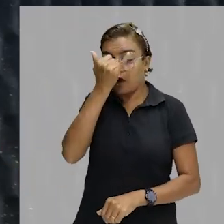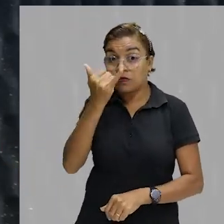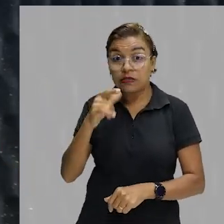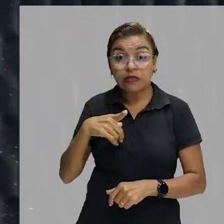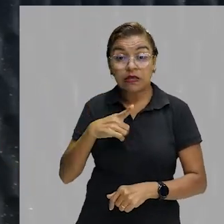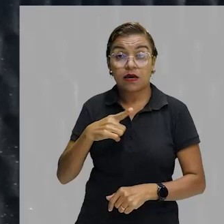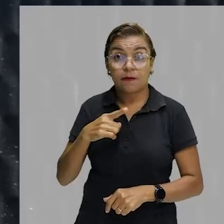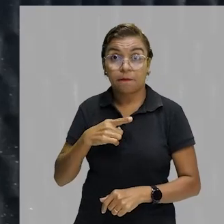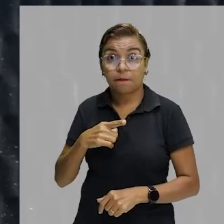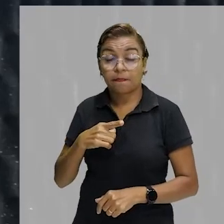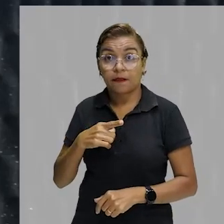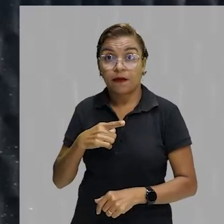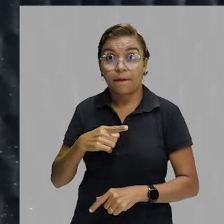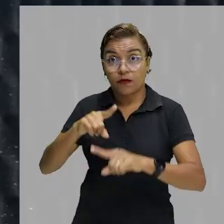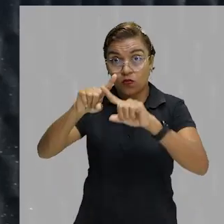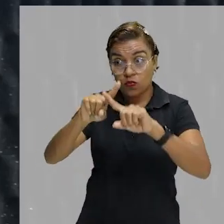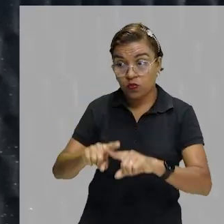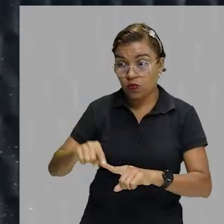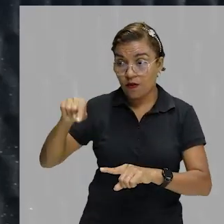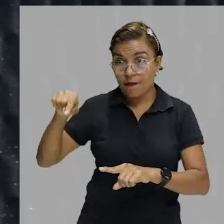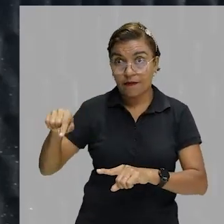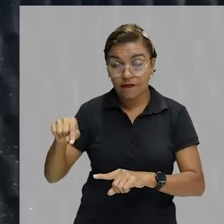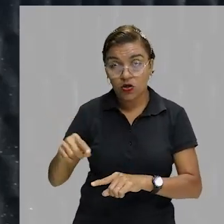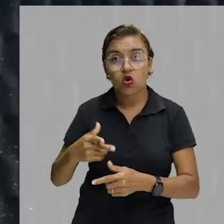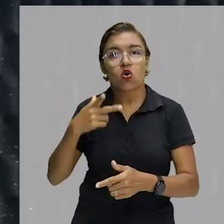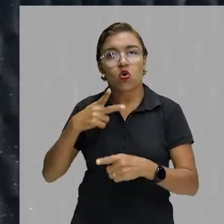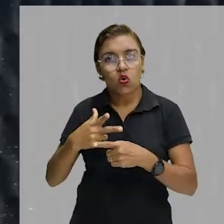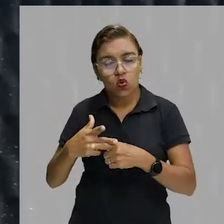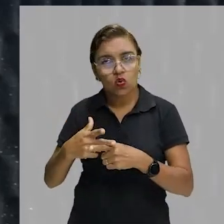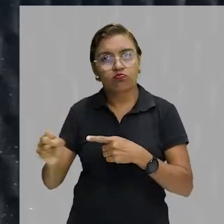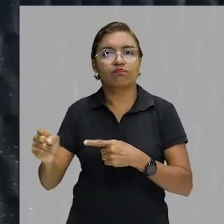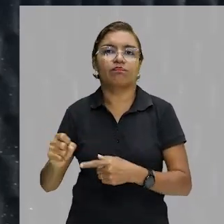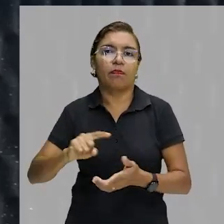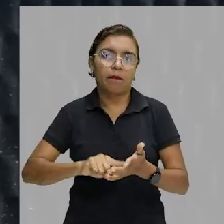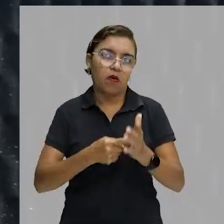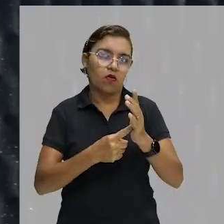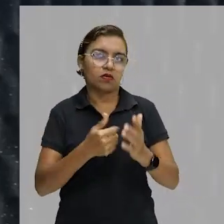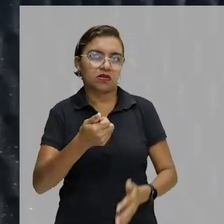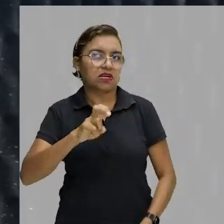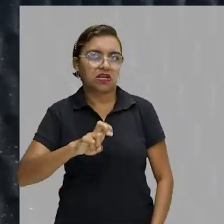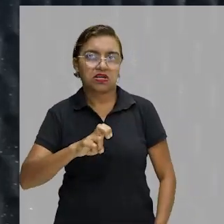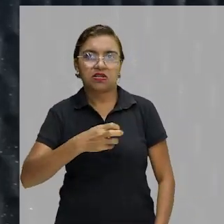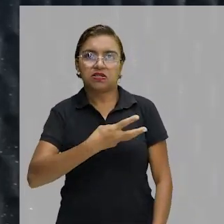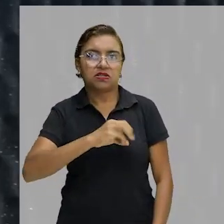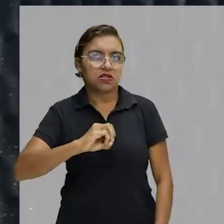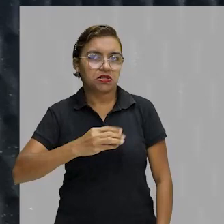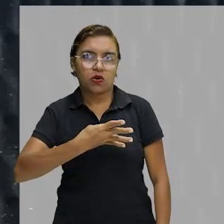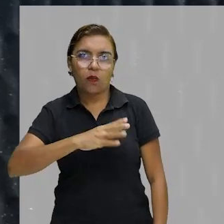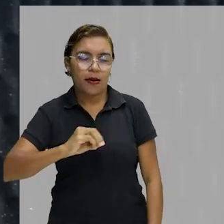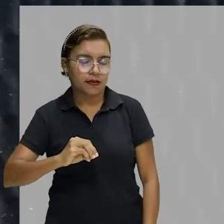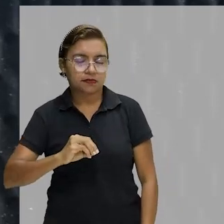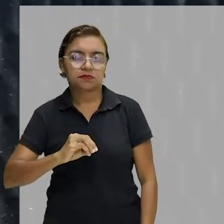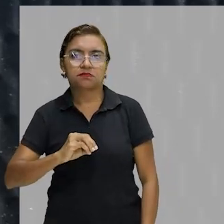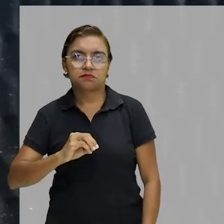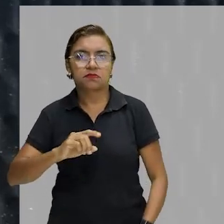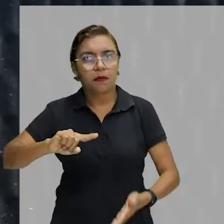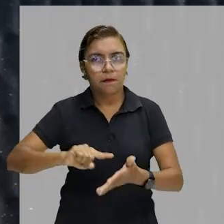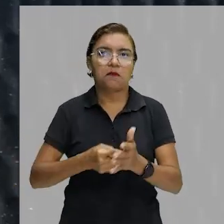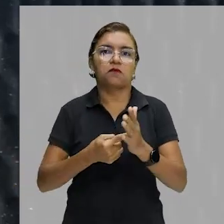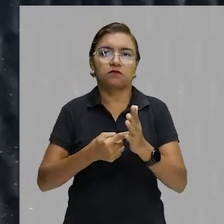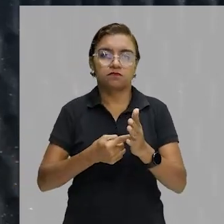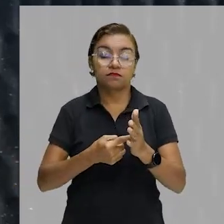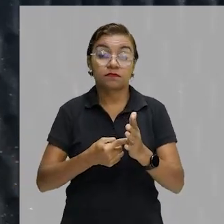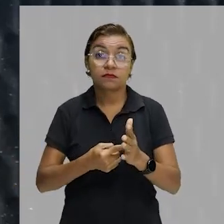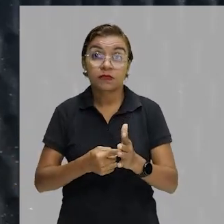O meu adversário vai fazer um ponto, que seja 15, 30, 40. Ele vai pontuar de alguma